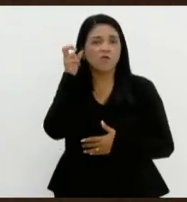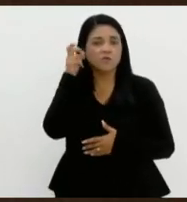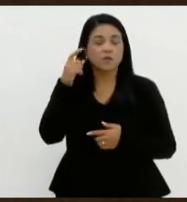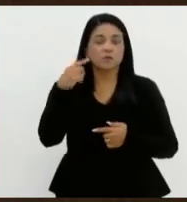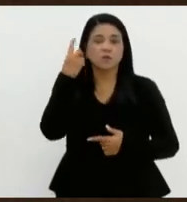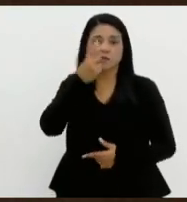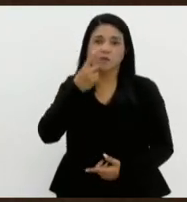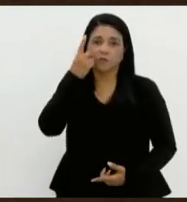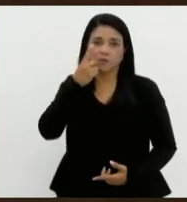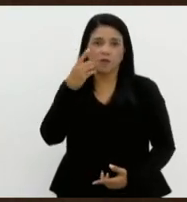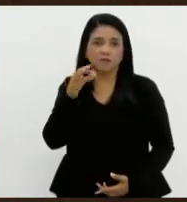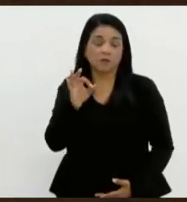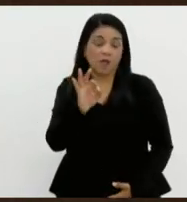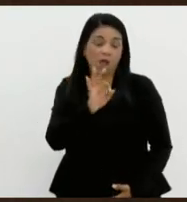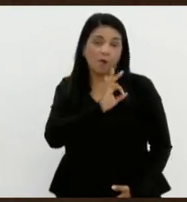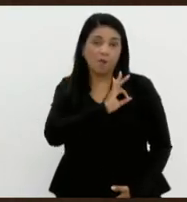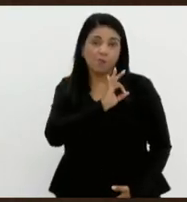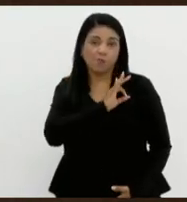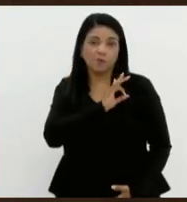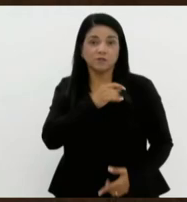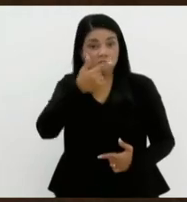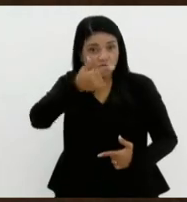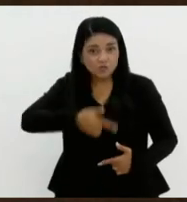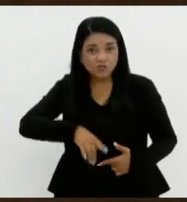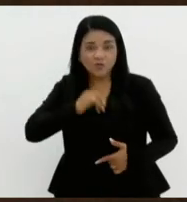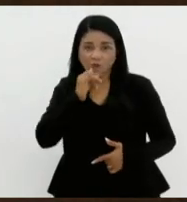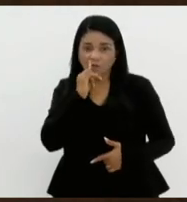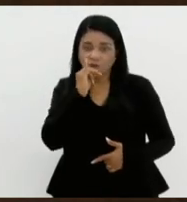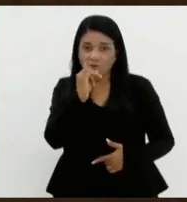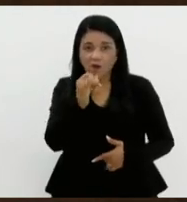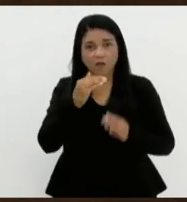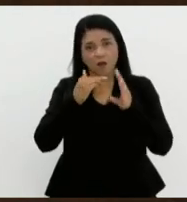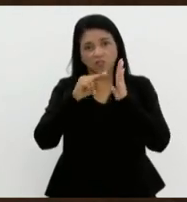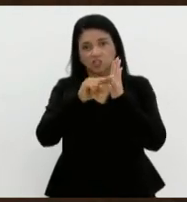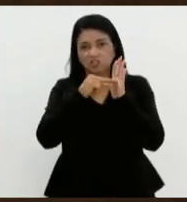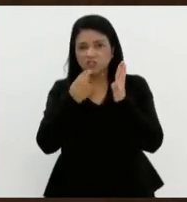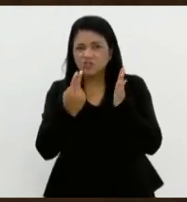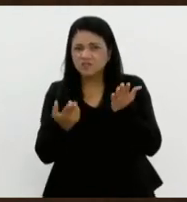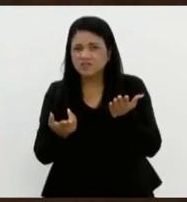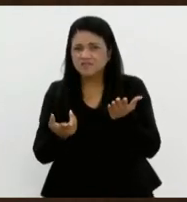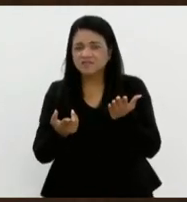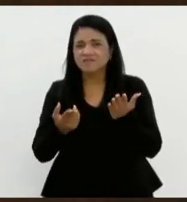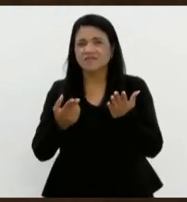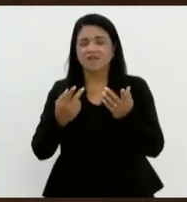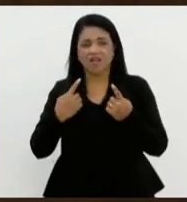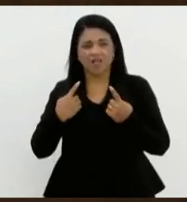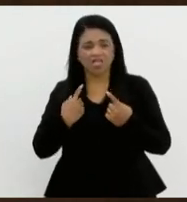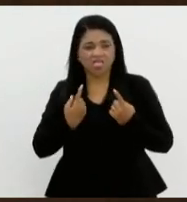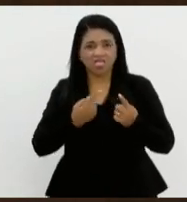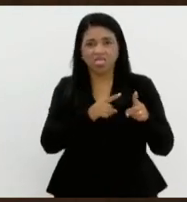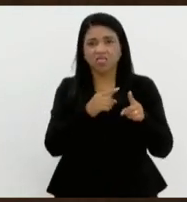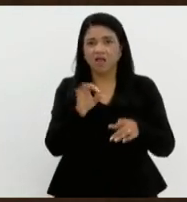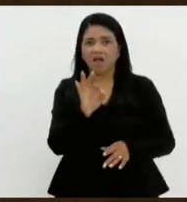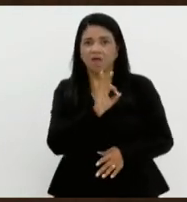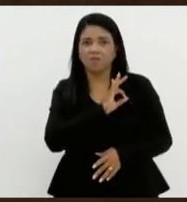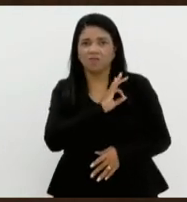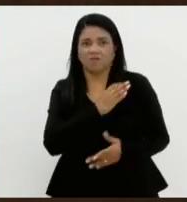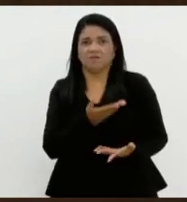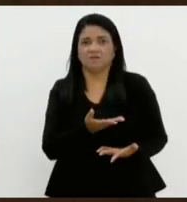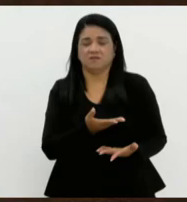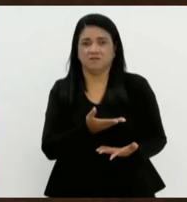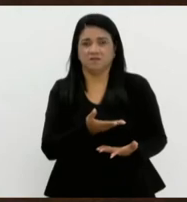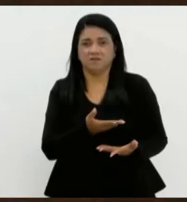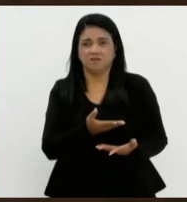falar, chamar a polícia mais uma vez de genocida, mais uma vez atacando as forças policiais desse Estado, mas não escuto